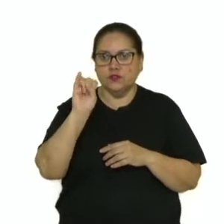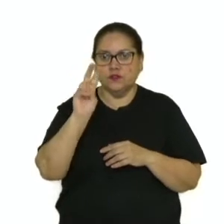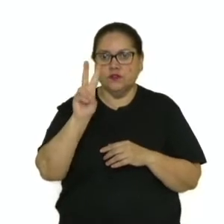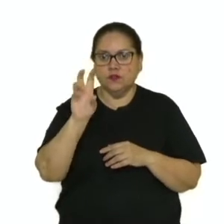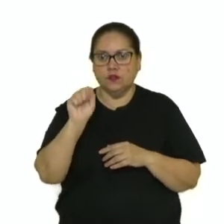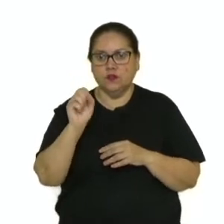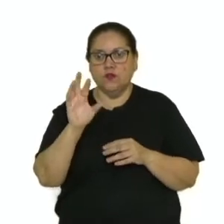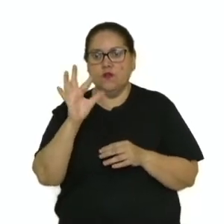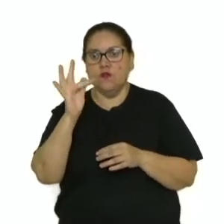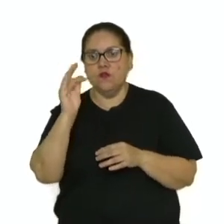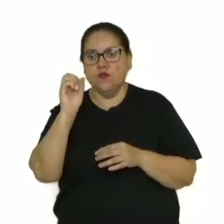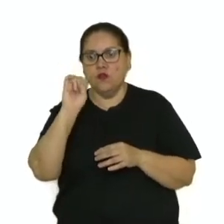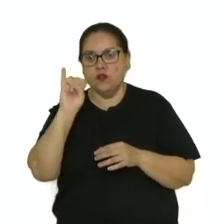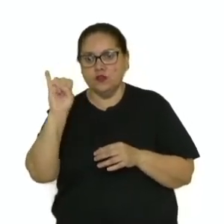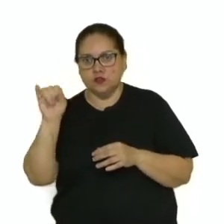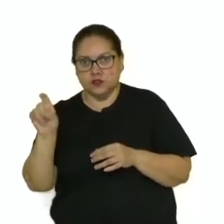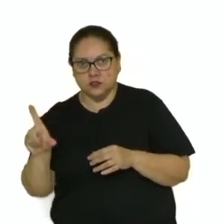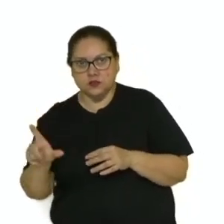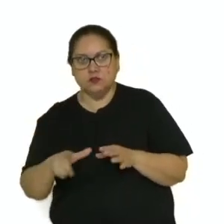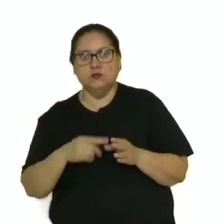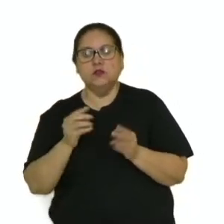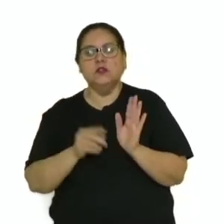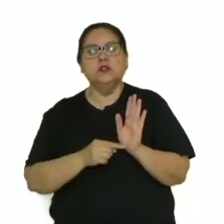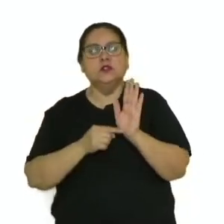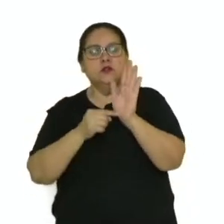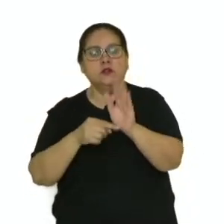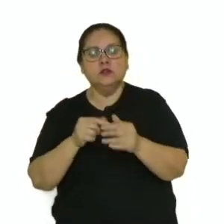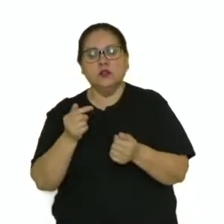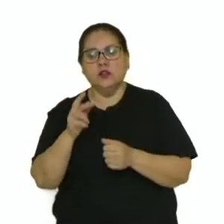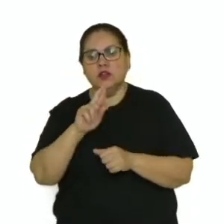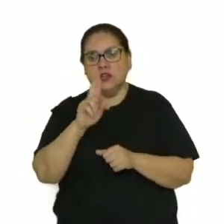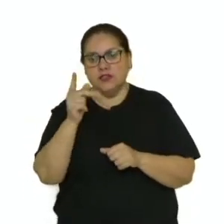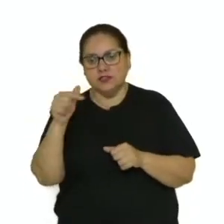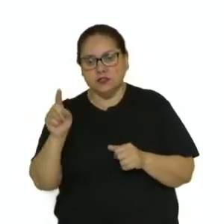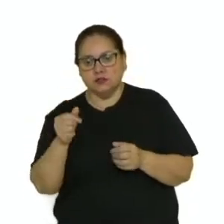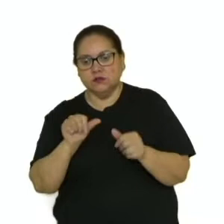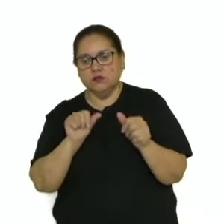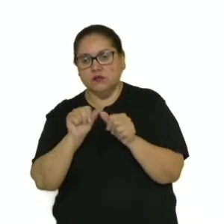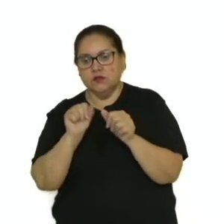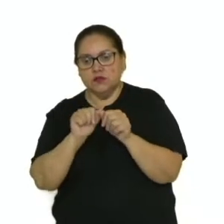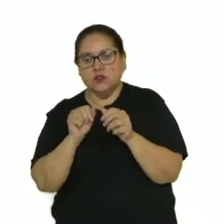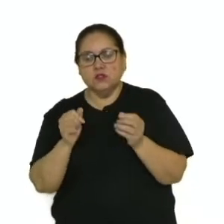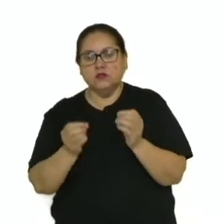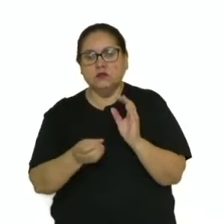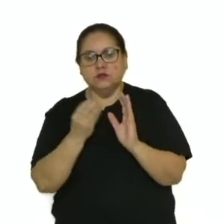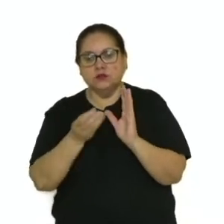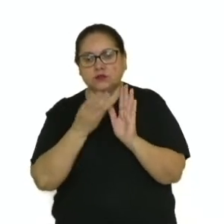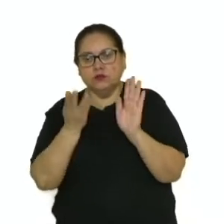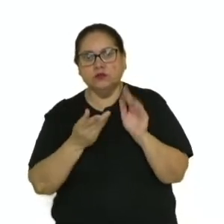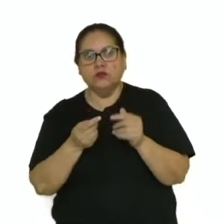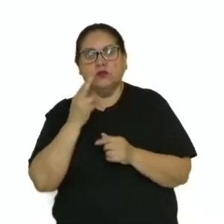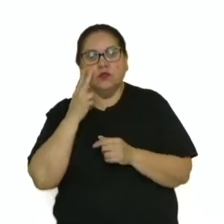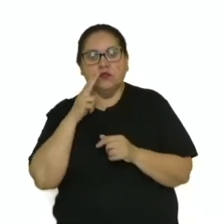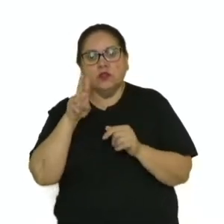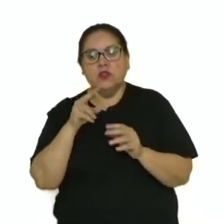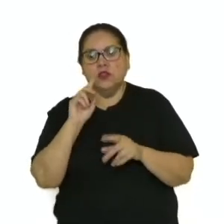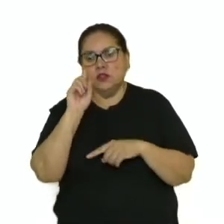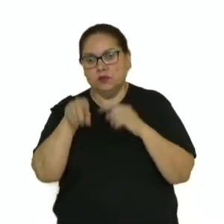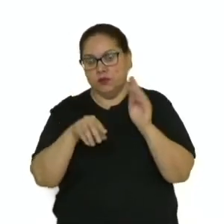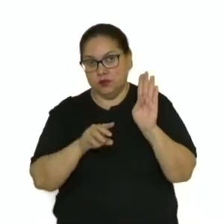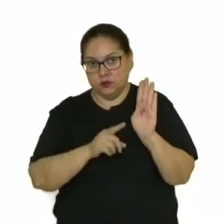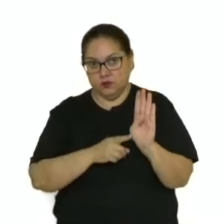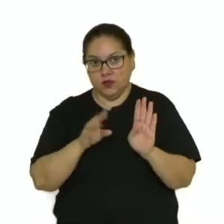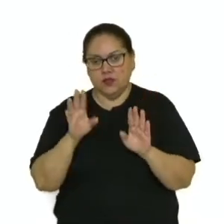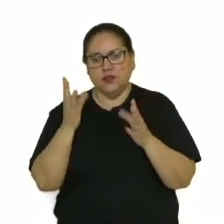enxofre, representa a equação química que descreve a reação da formação do dióxido de enxofre descrita no texto. E depois no B ele